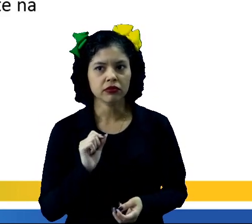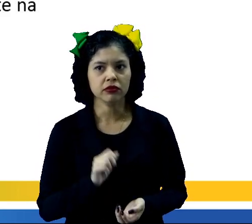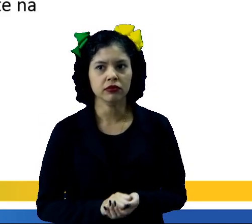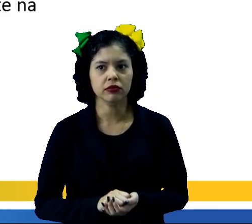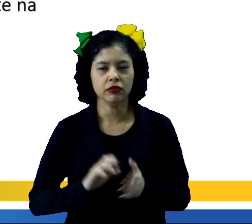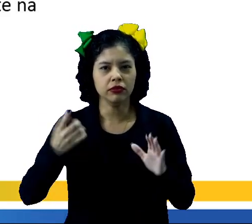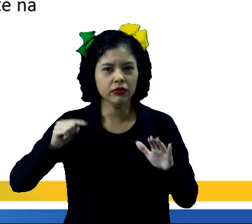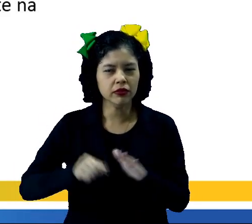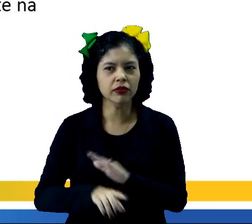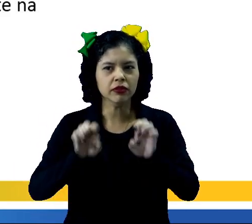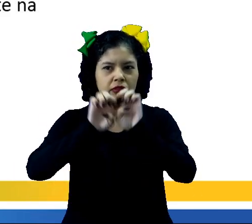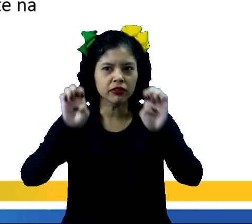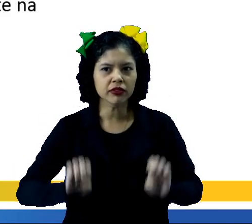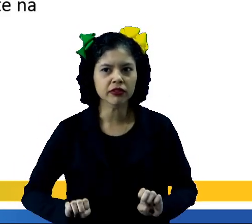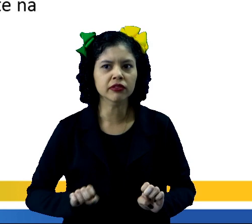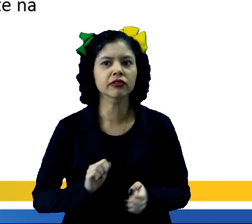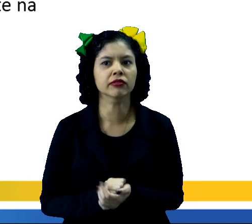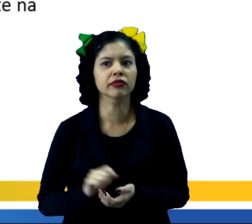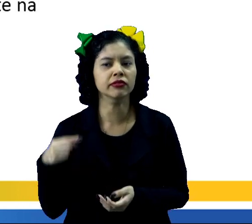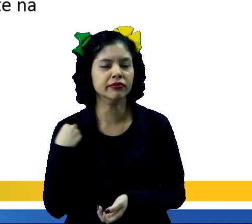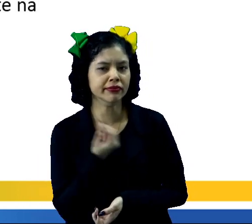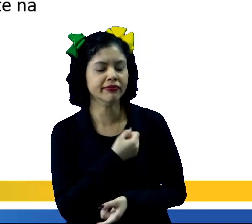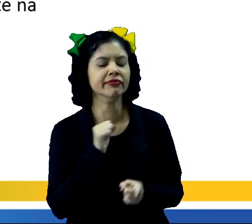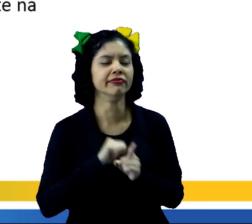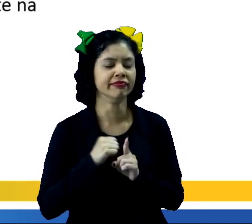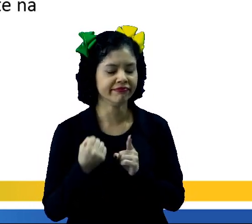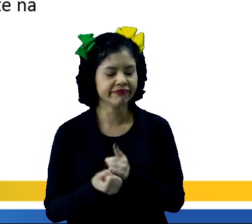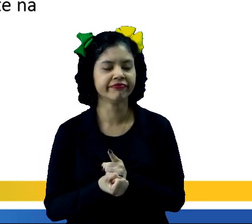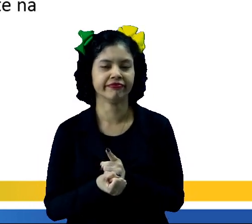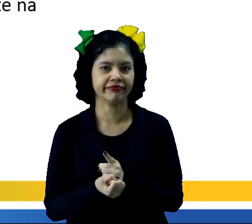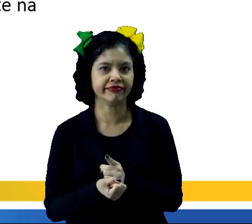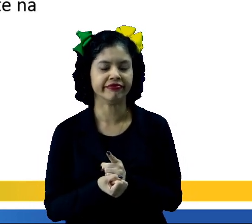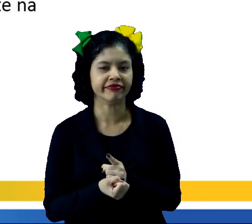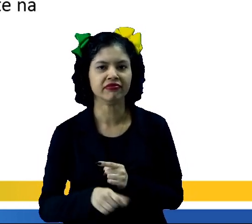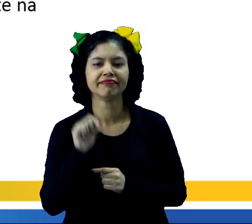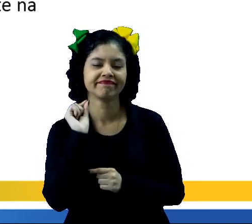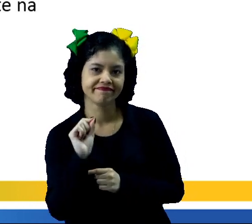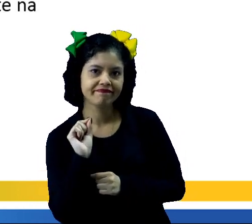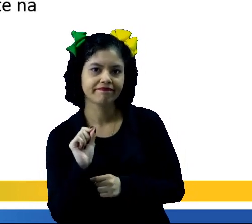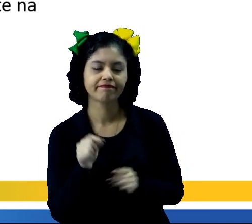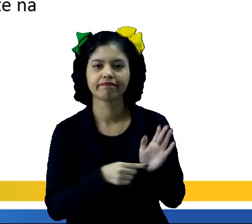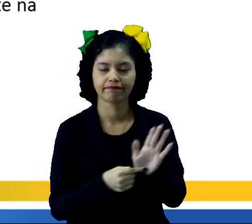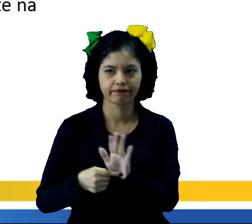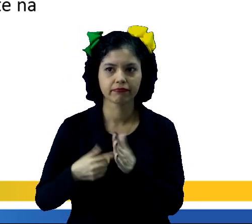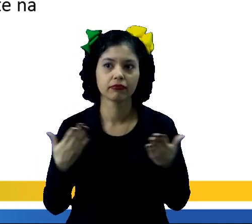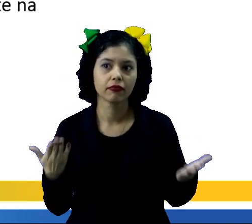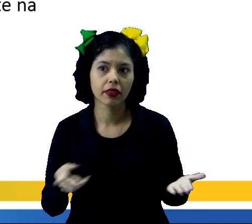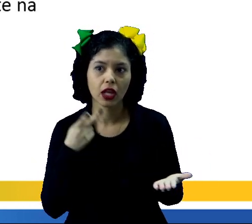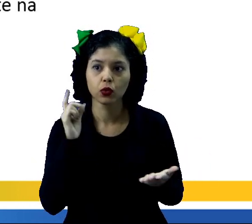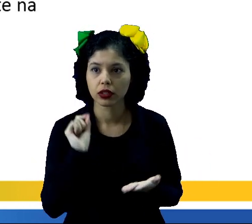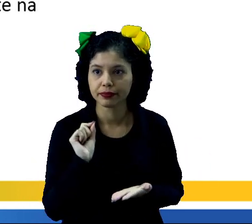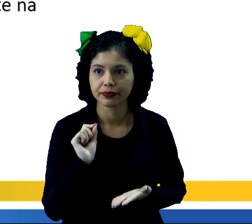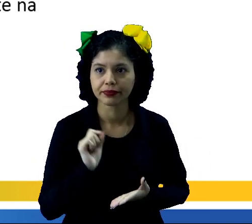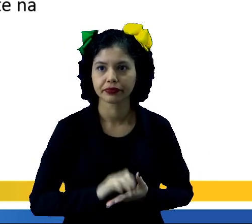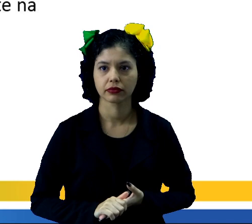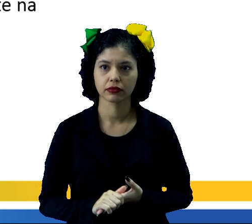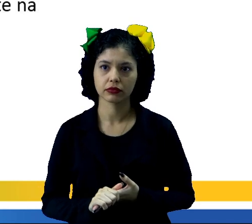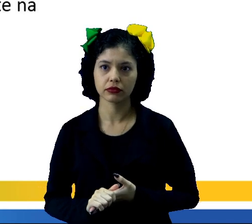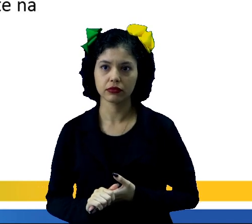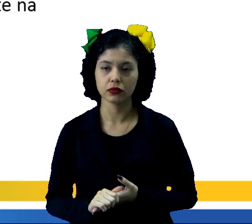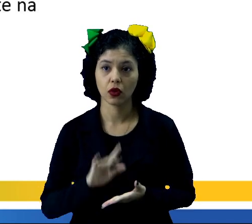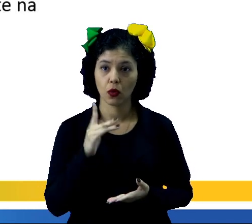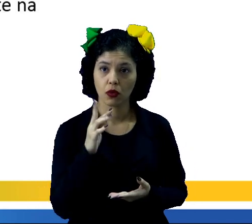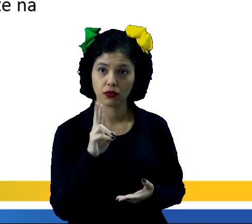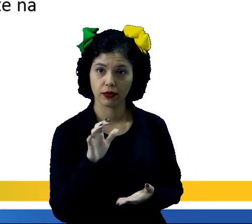estão arraigados estruturalmente na nossa sociedade. Então, o que essa charge demonstra? Letra A,